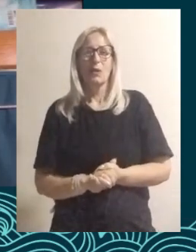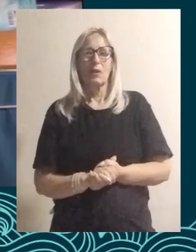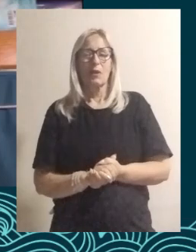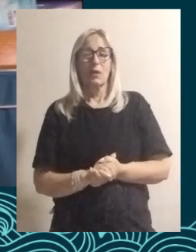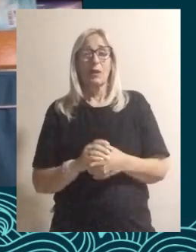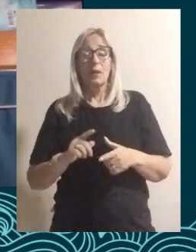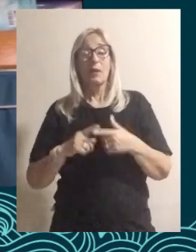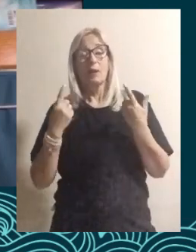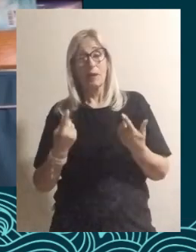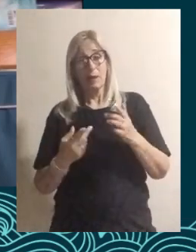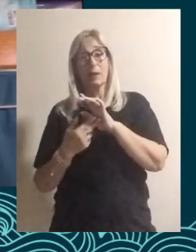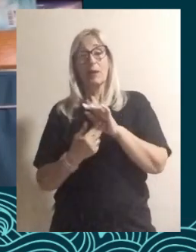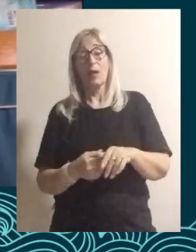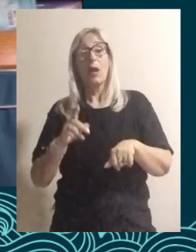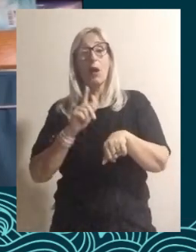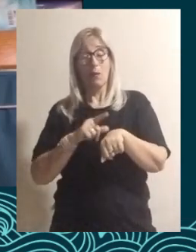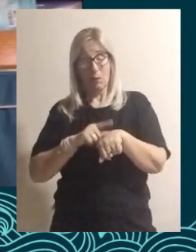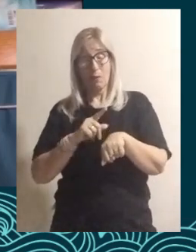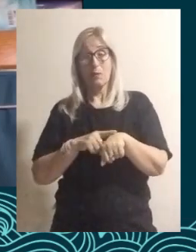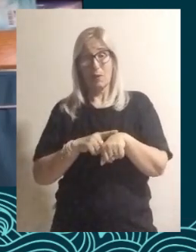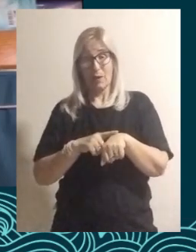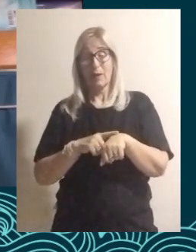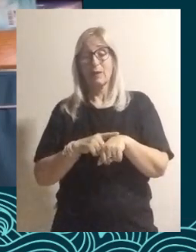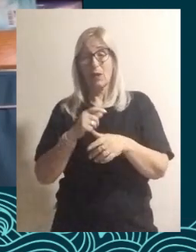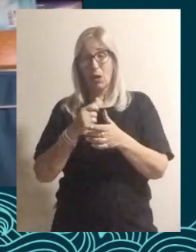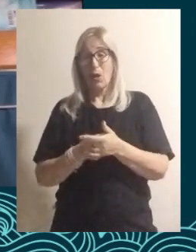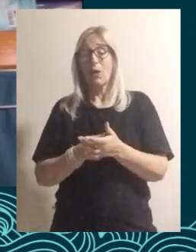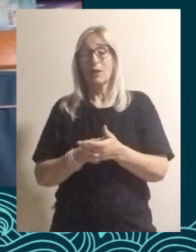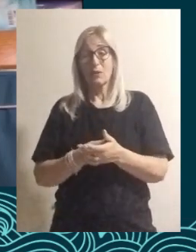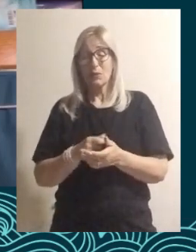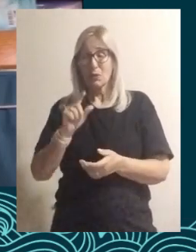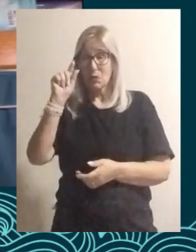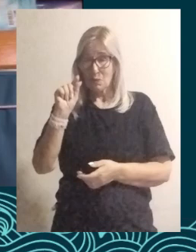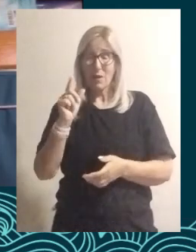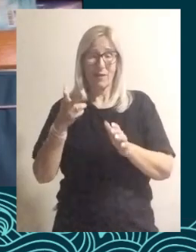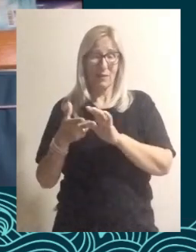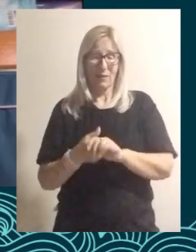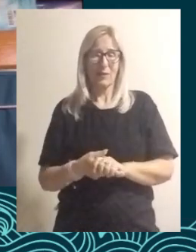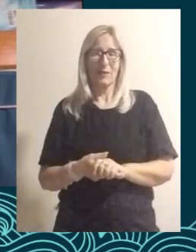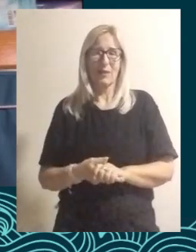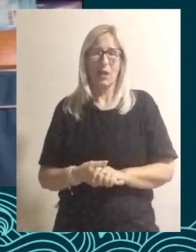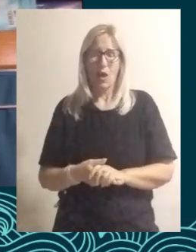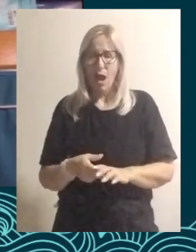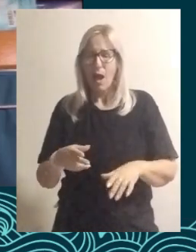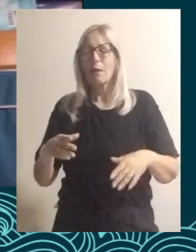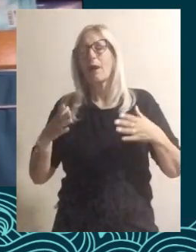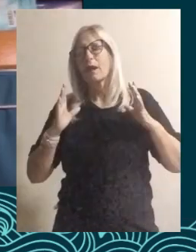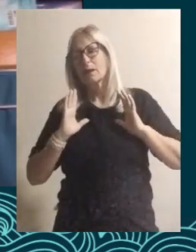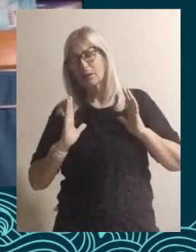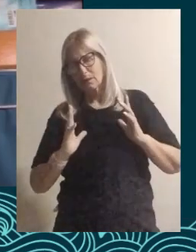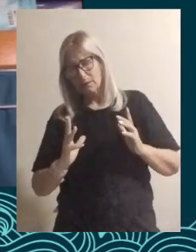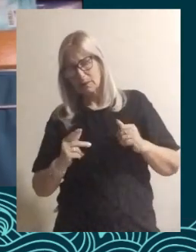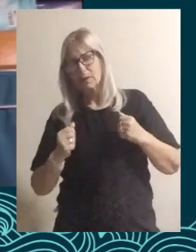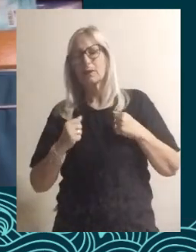não tenho dinheiro necessário para fazer isso, mas eu acho que é o momento da vida em que o risco custa menos. Eu